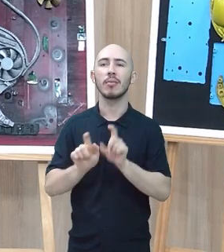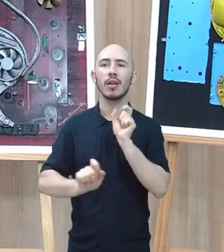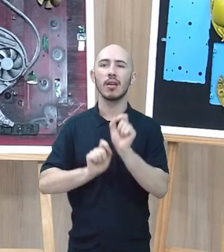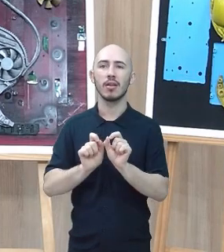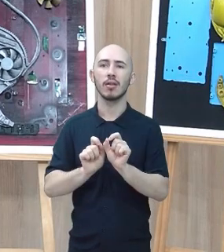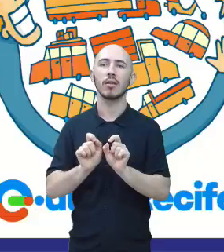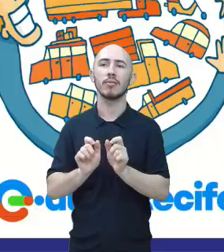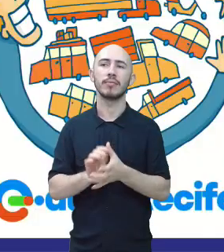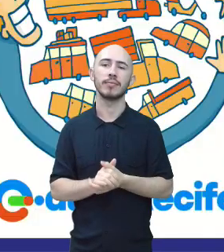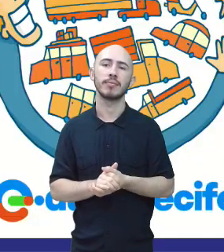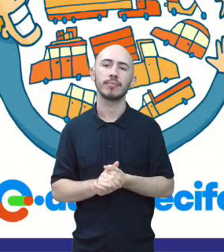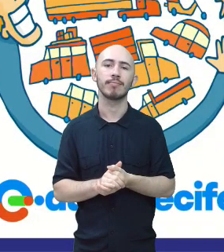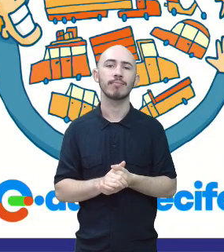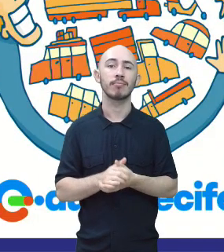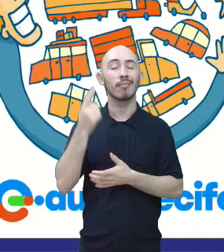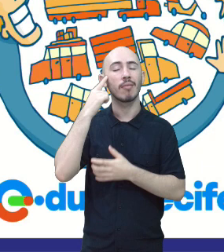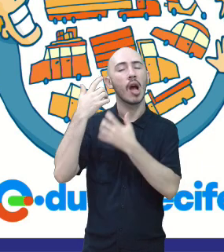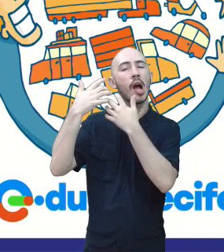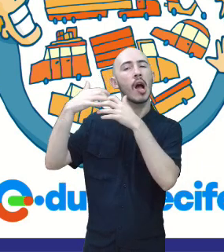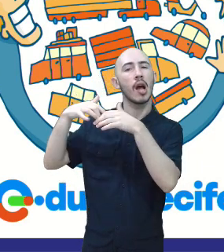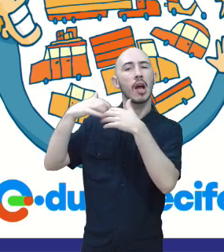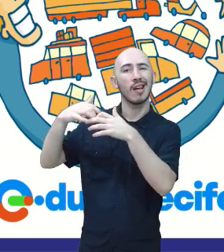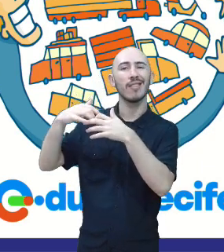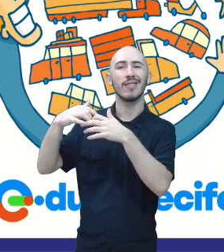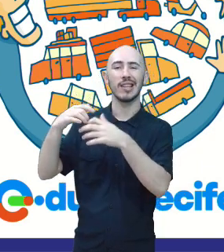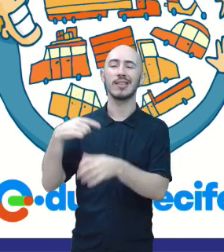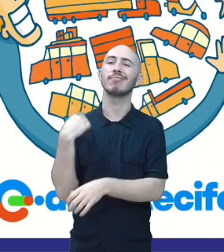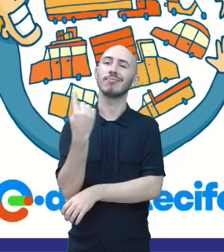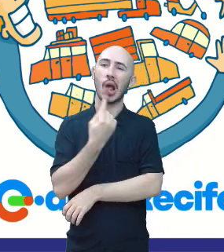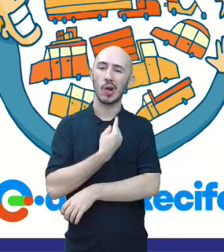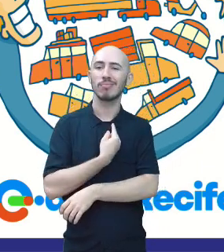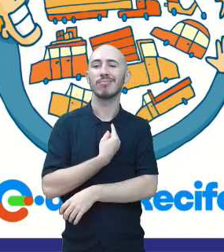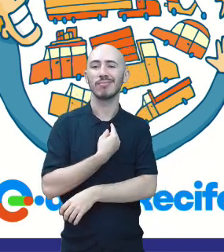Reduzir, reflita o nosso comportamento consumista, né?